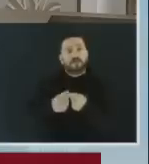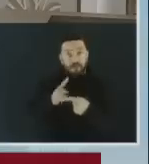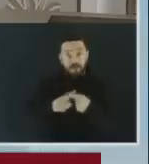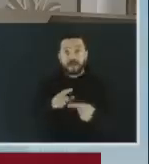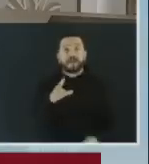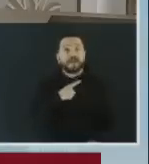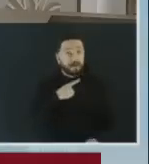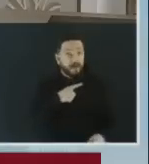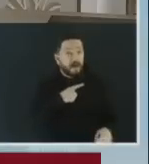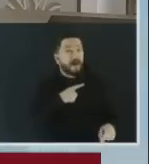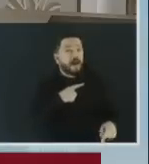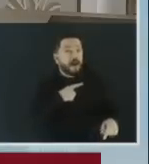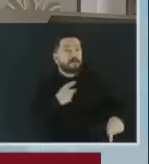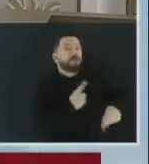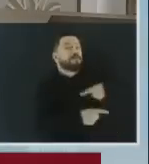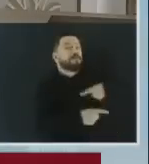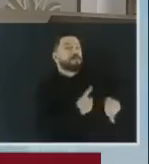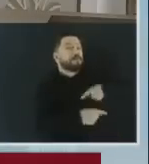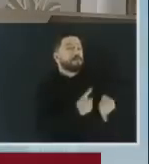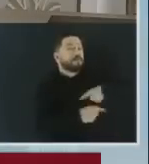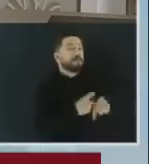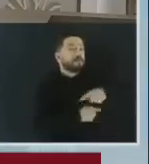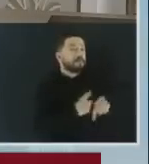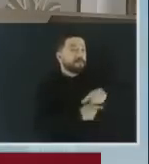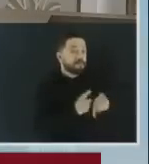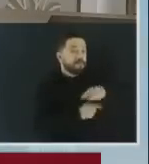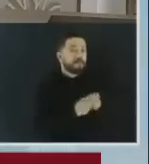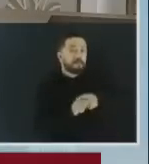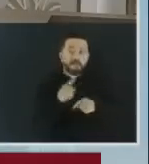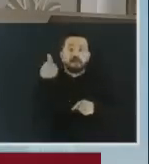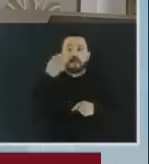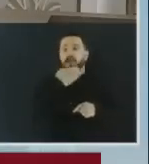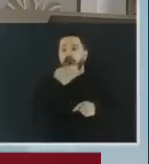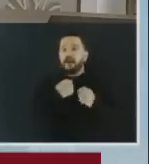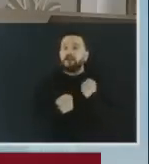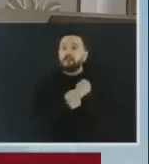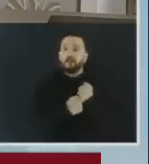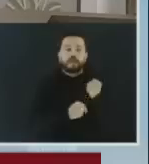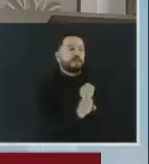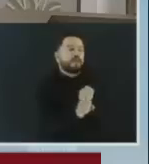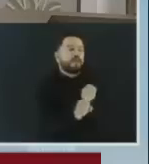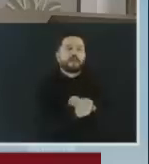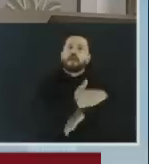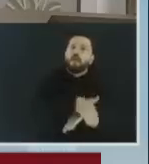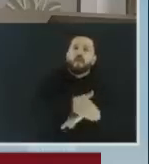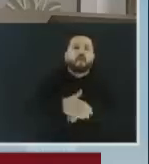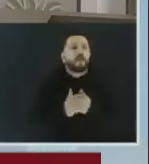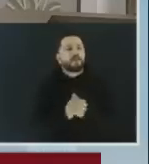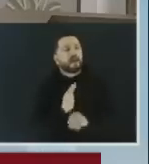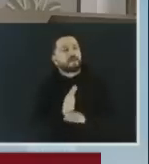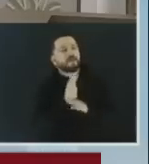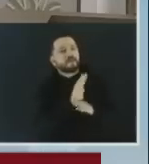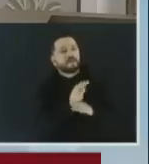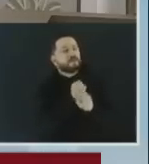local religioso para discursar para aqueles manifestantes que estavam naquele ponto. Tudo foi flagrado, inclusive, por câmeras de segurança,